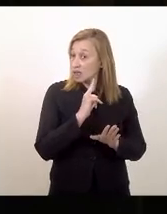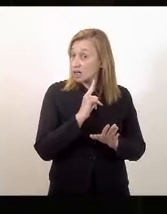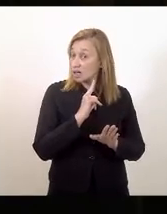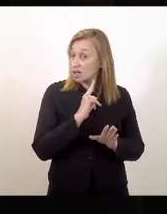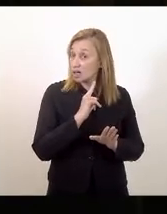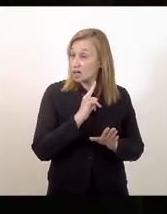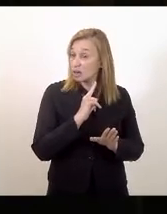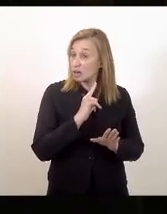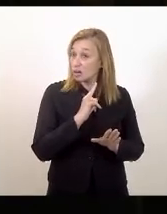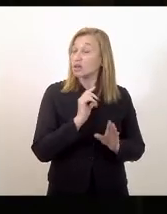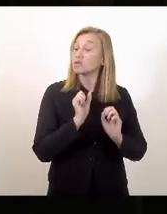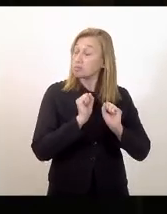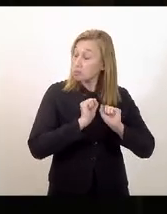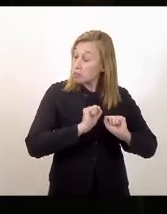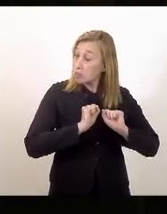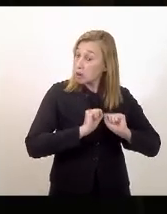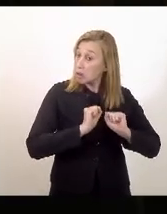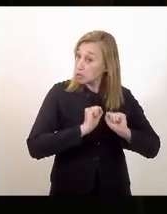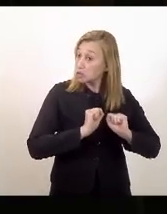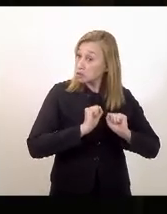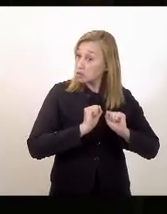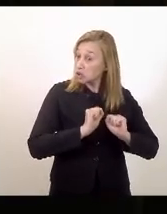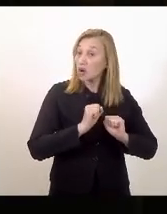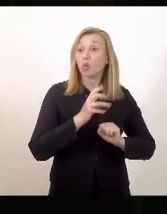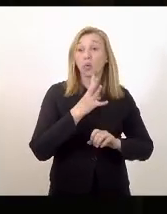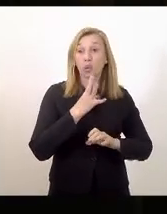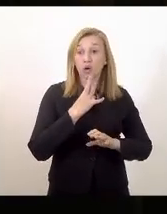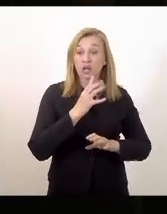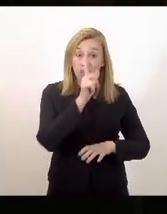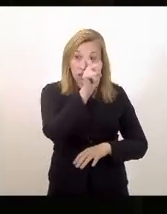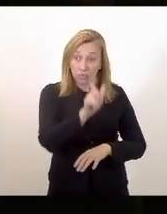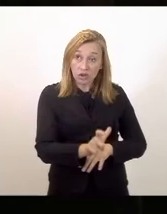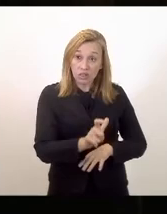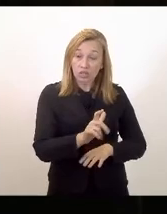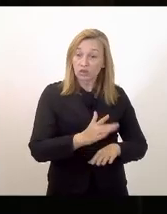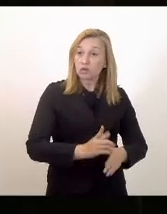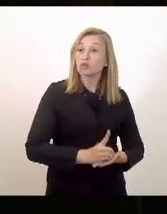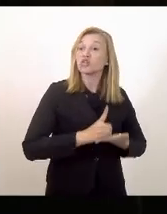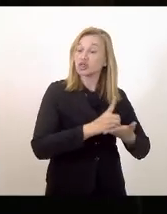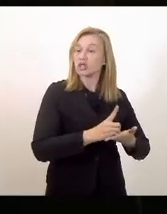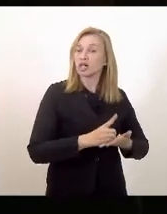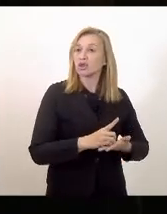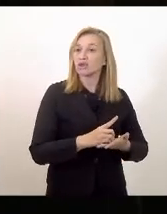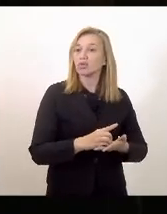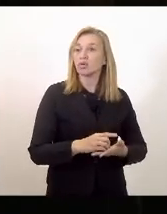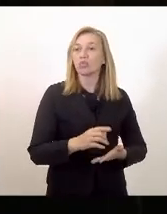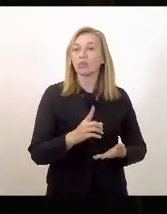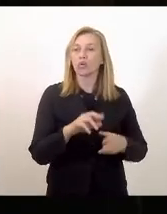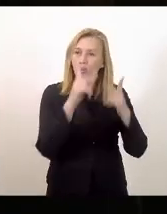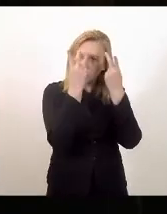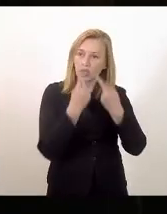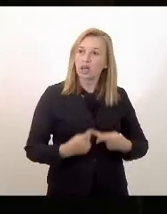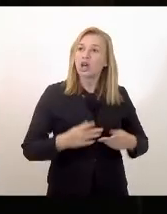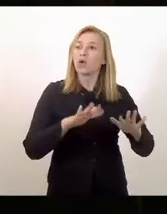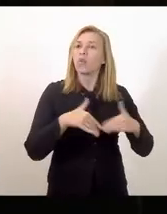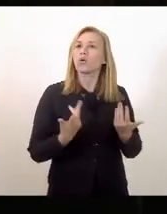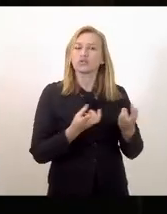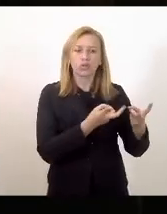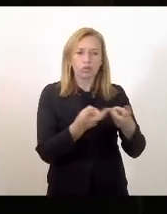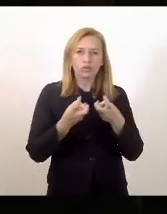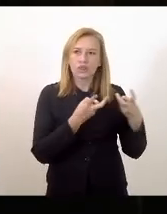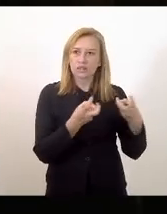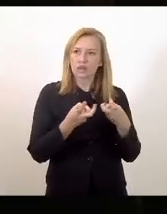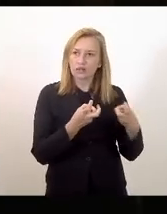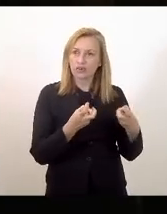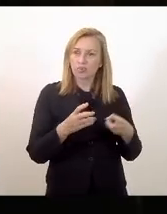Flávio Serafini, que possa reconhecer a pessoa em sua dignidade humana. Então, quando observamos o